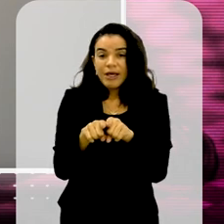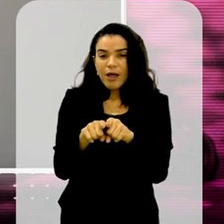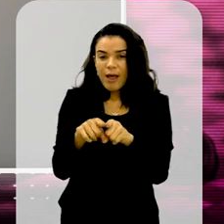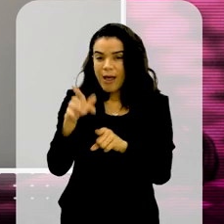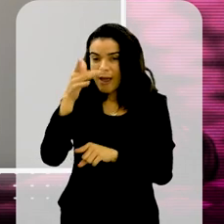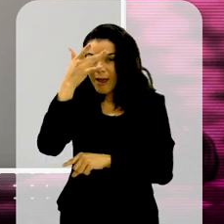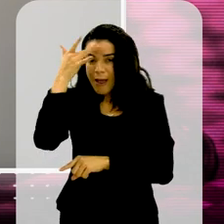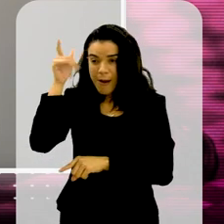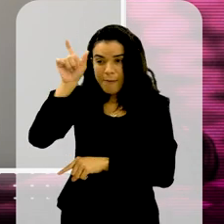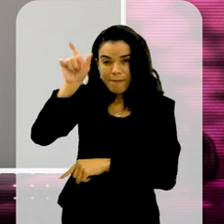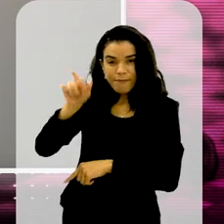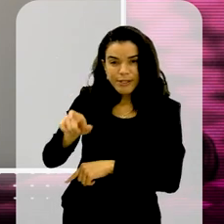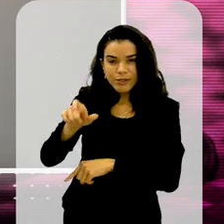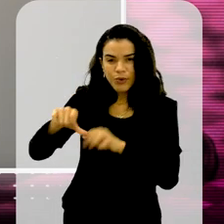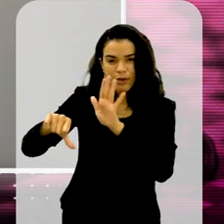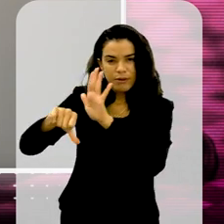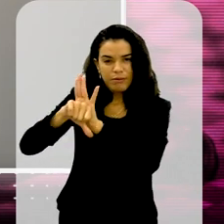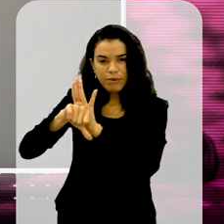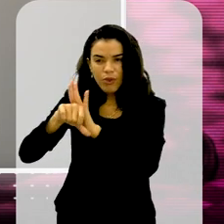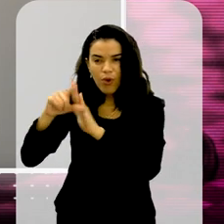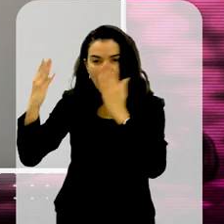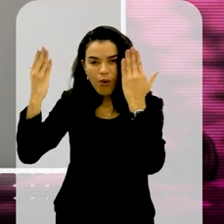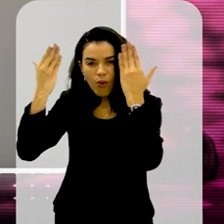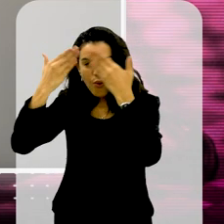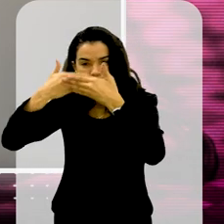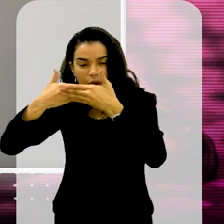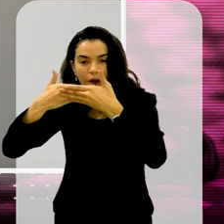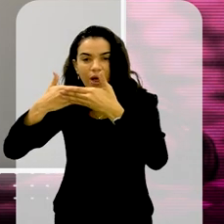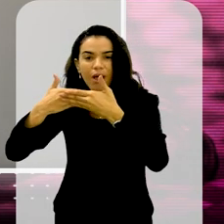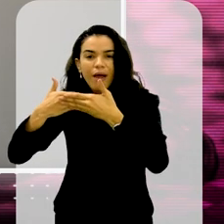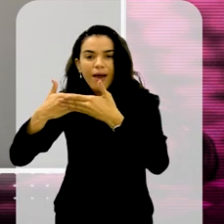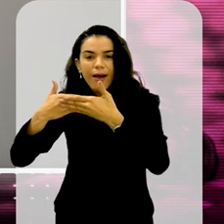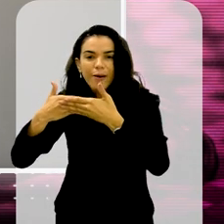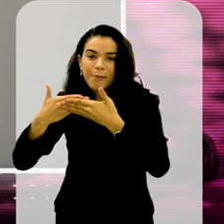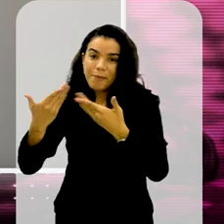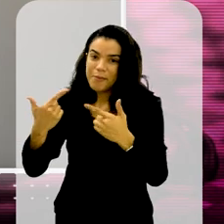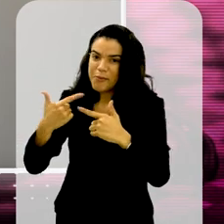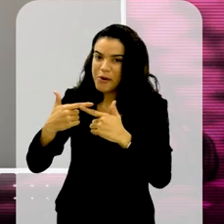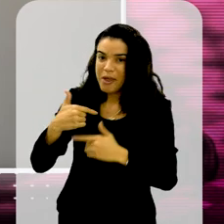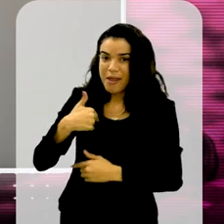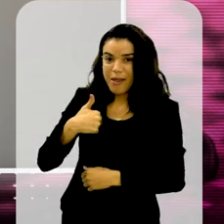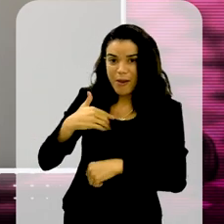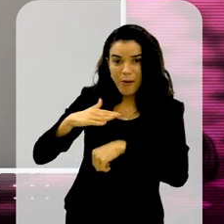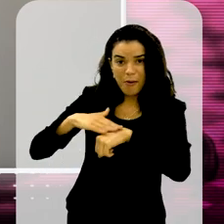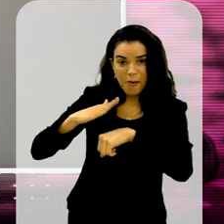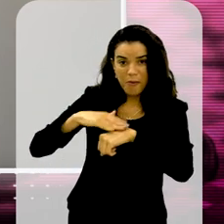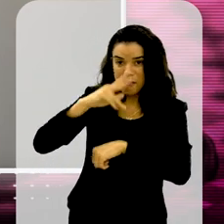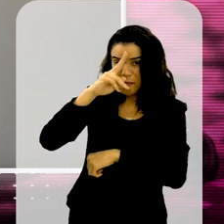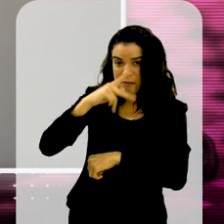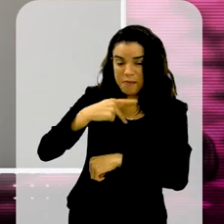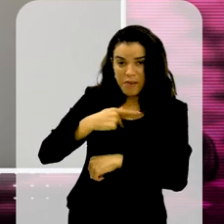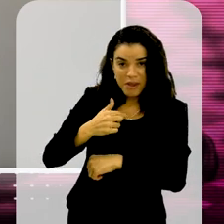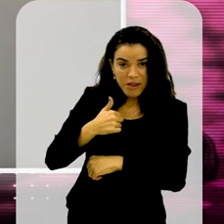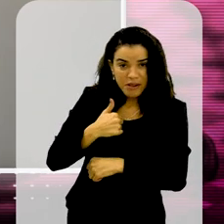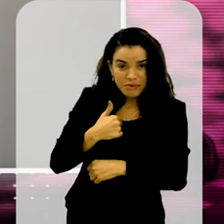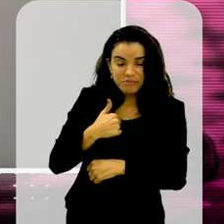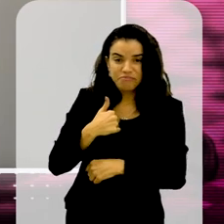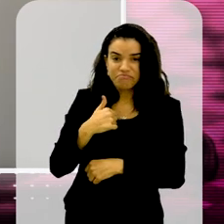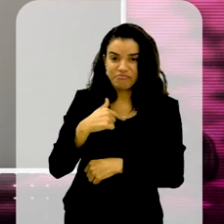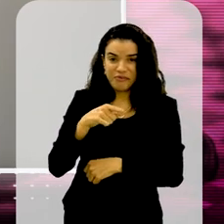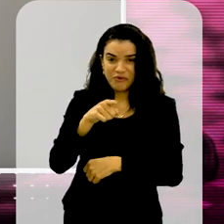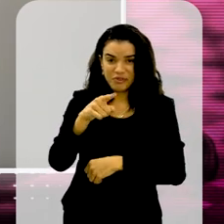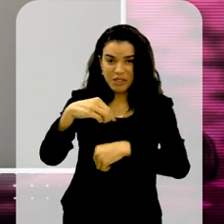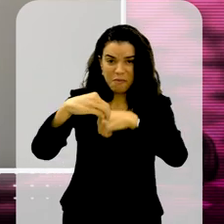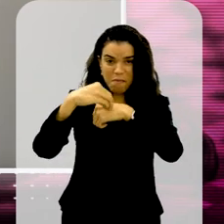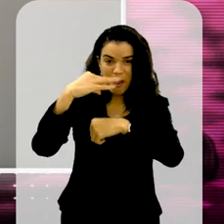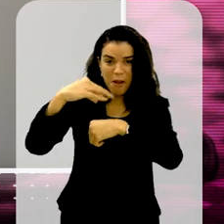o perseguidor, digamos assim, ele é desconhecido, porque a gente está desmistificando. Eu mesma, muitos dos dados